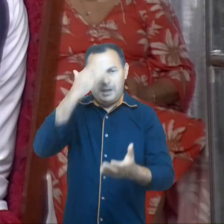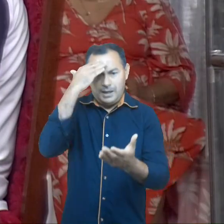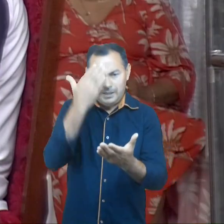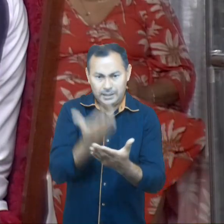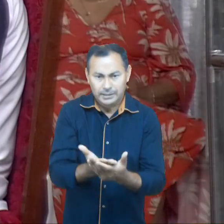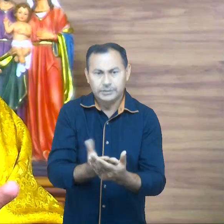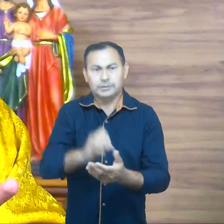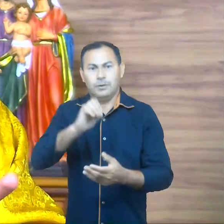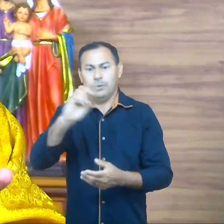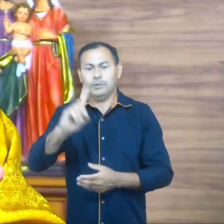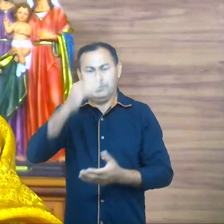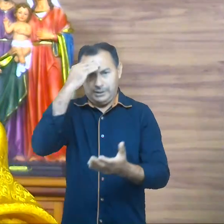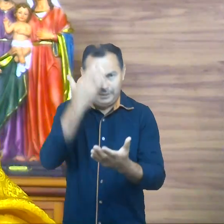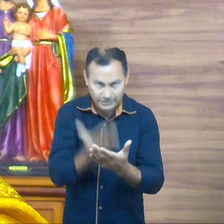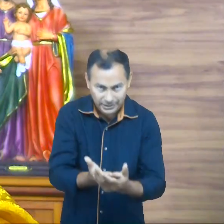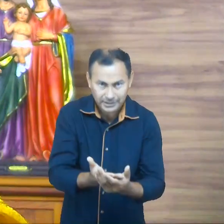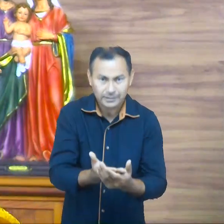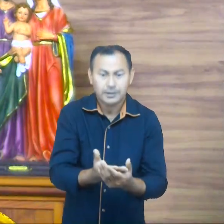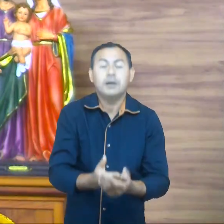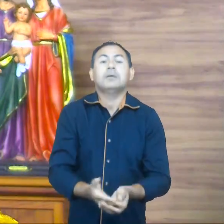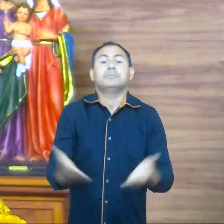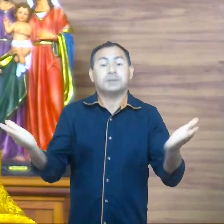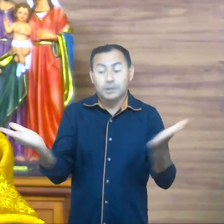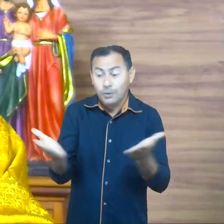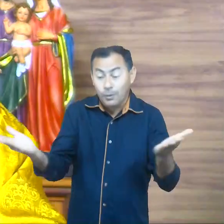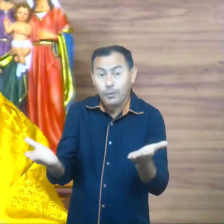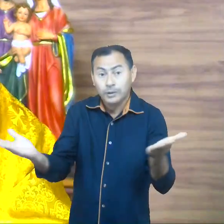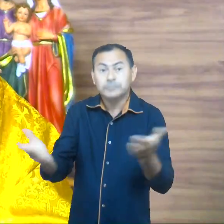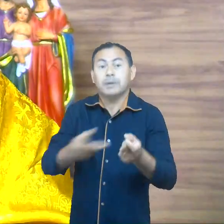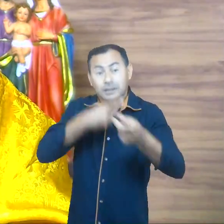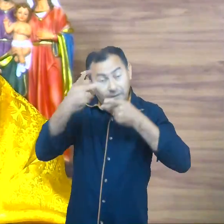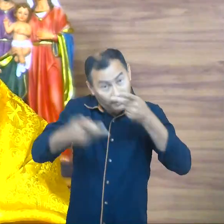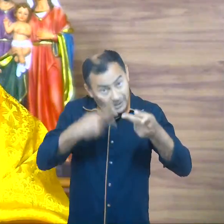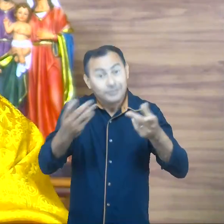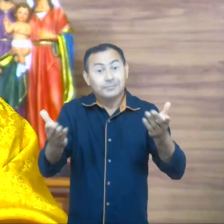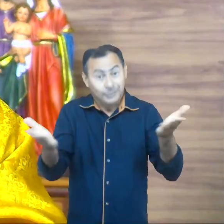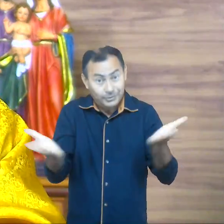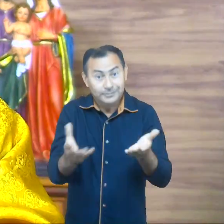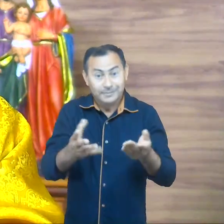Acredite ou não acredita, e hoje ele estava falando,